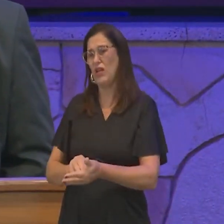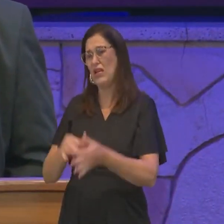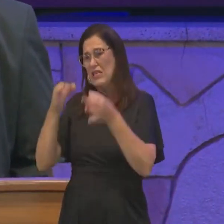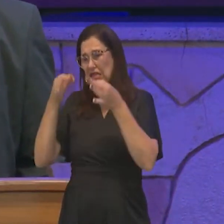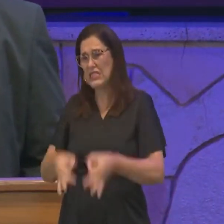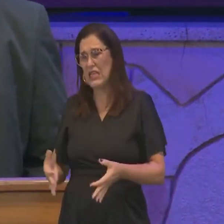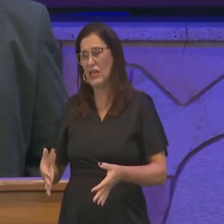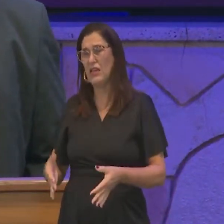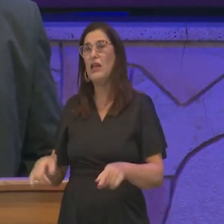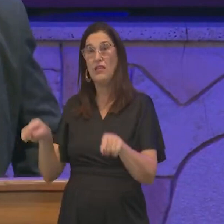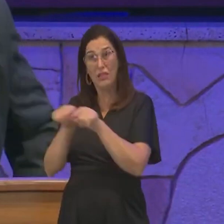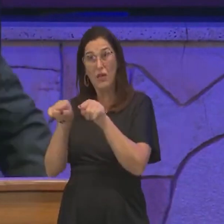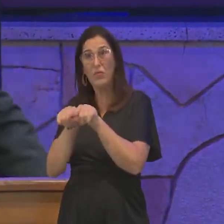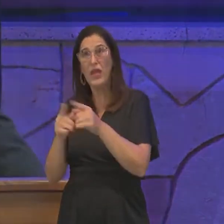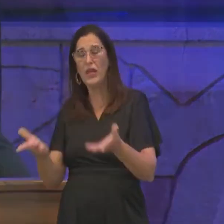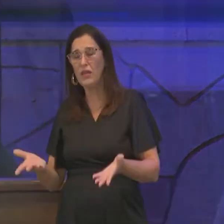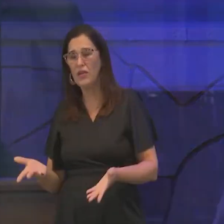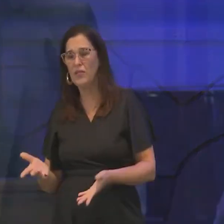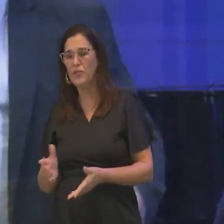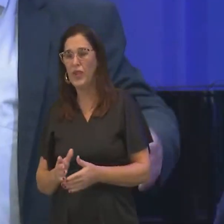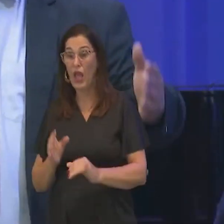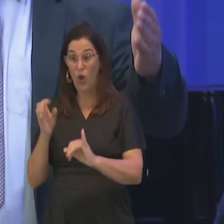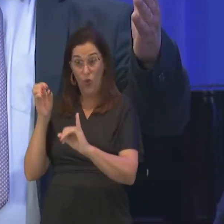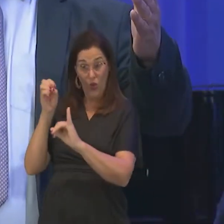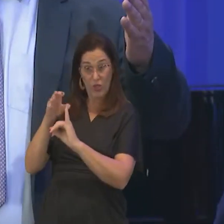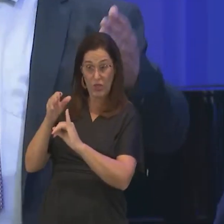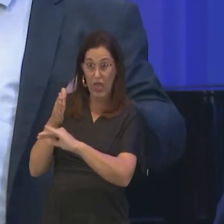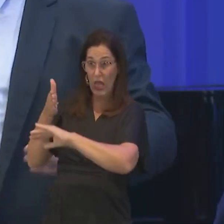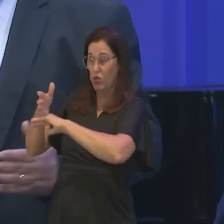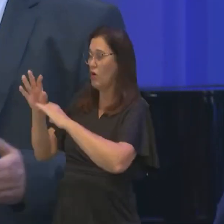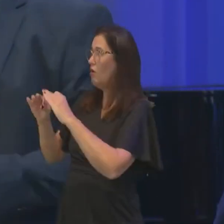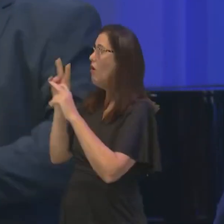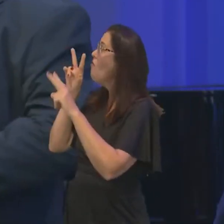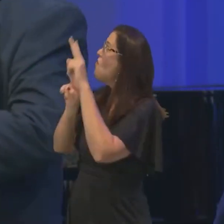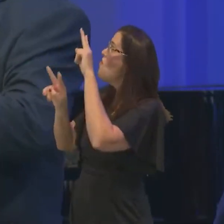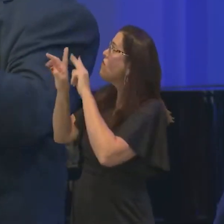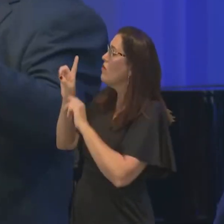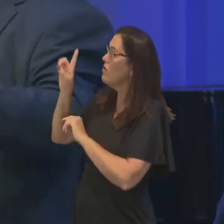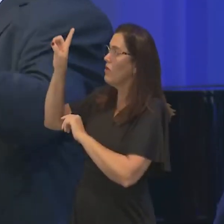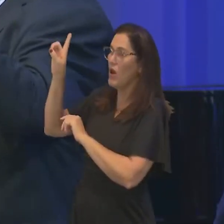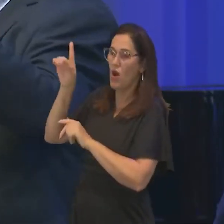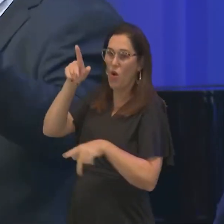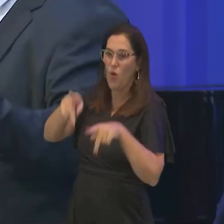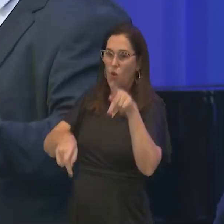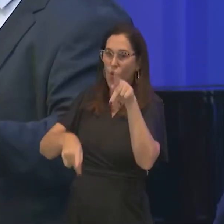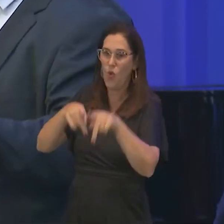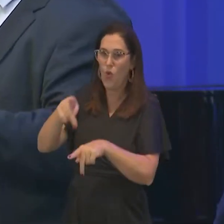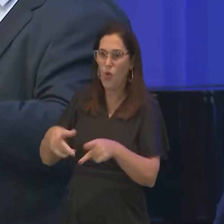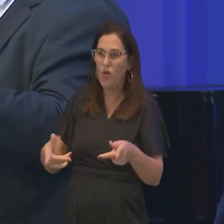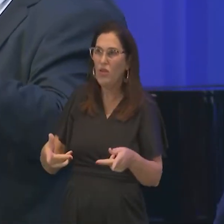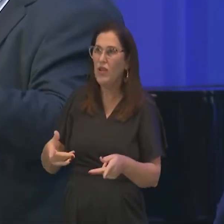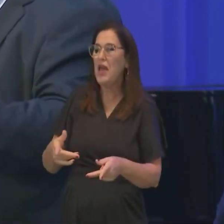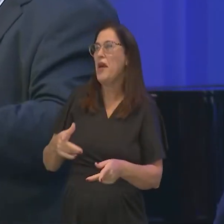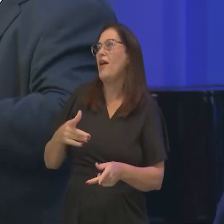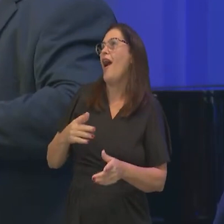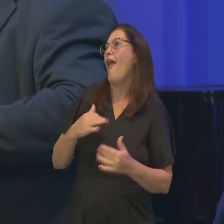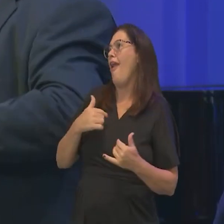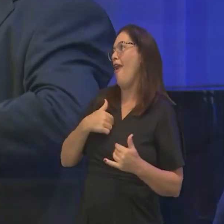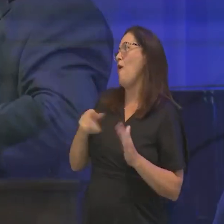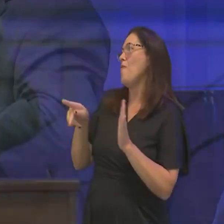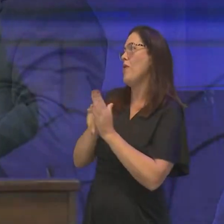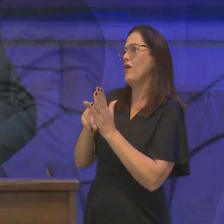Ainda mais, quando Isaías entrou no templo e teve aquela visão de Deus, o povo que se dizia de Deus estava